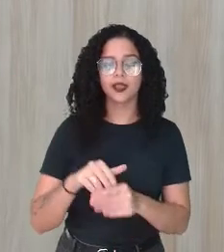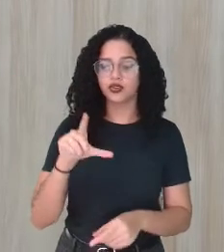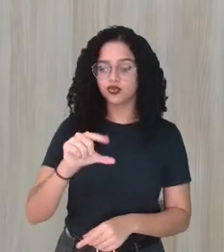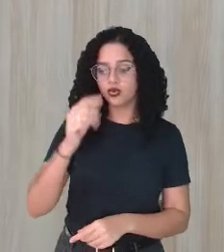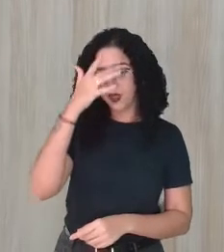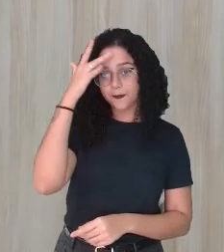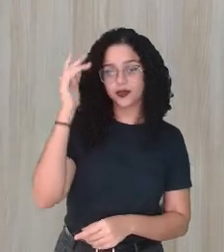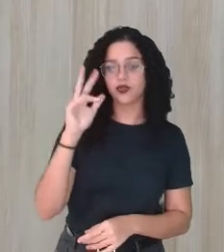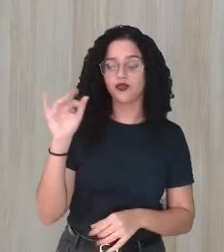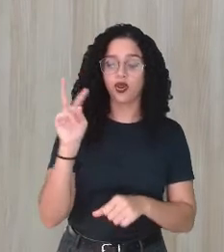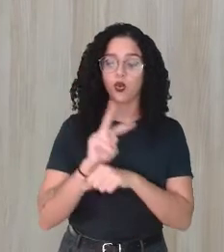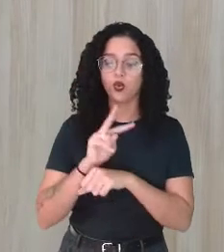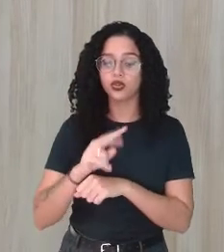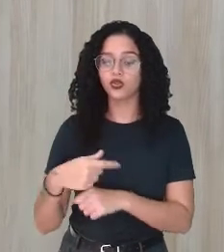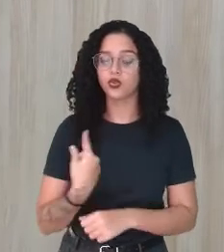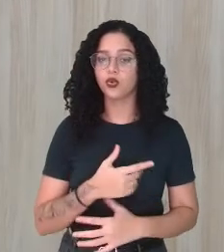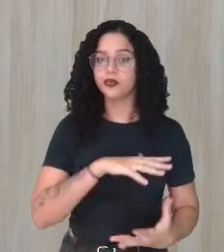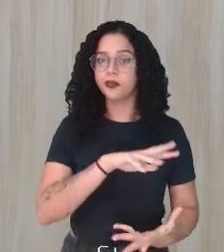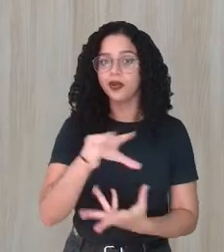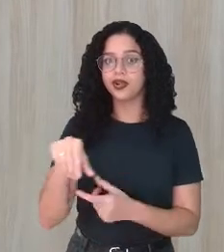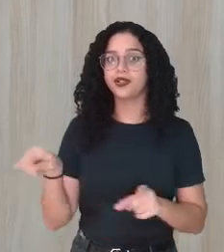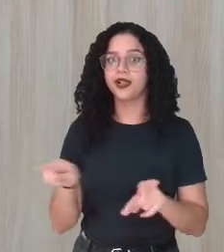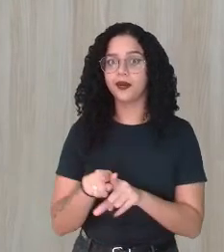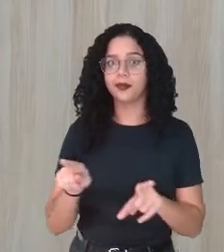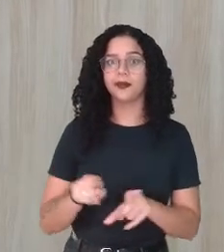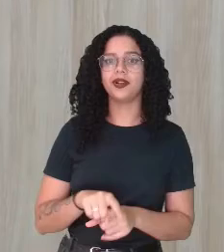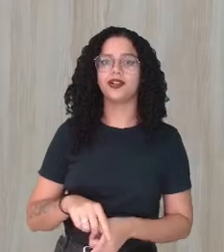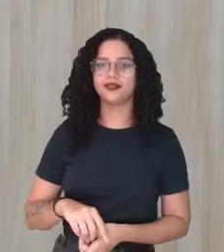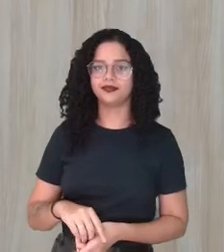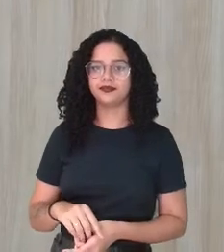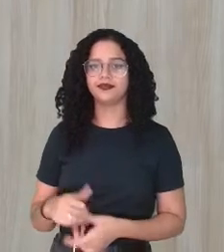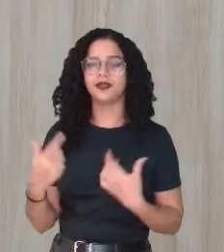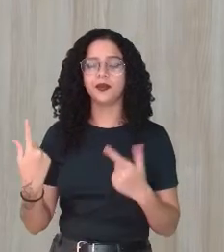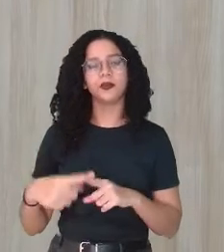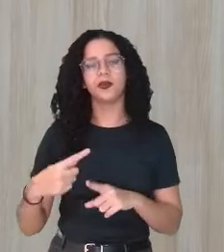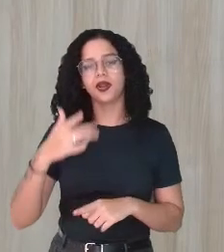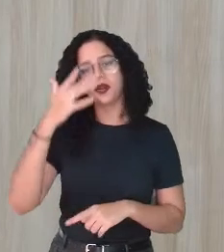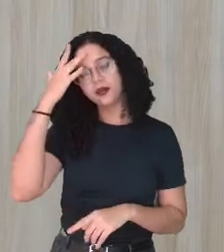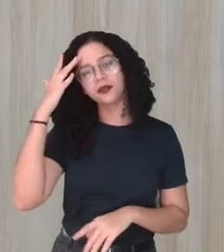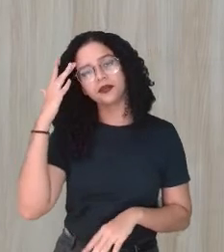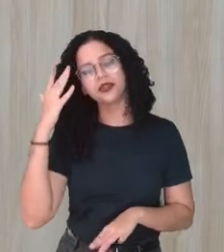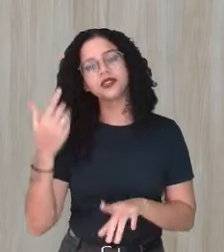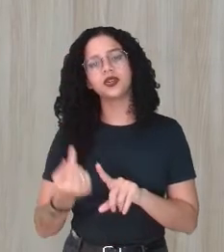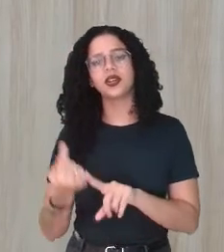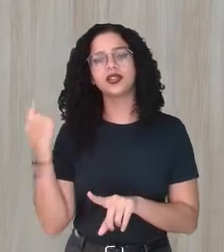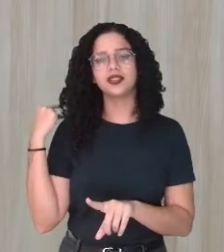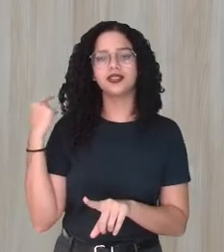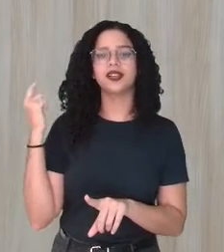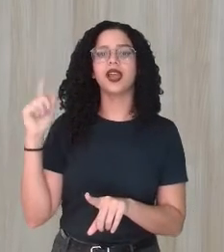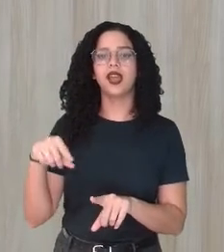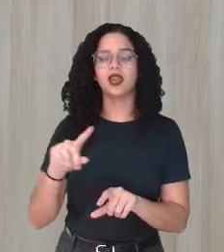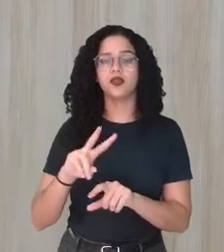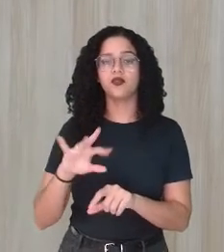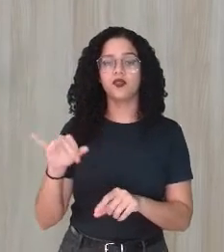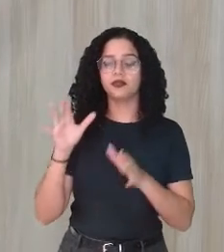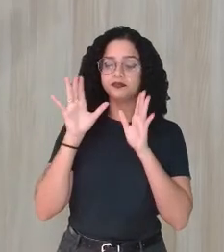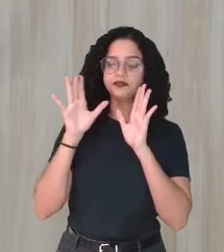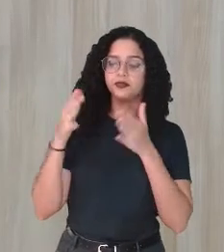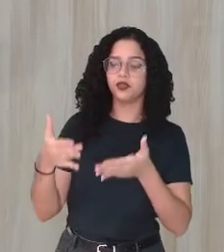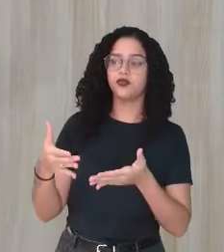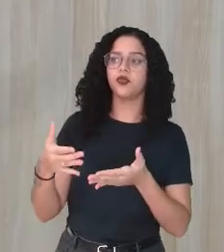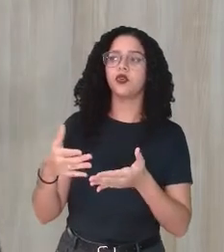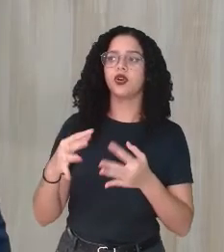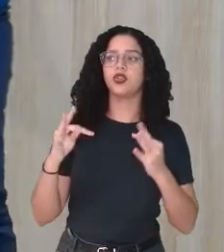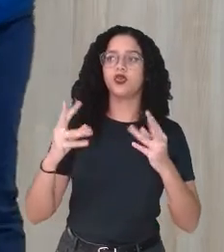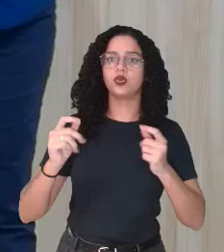pessoas que vão cuidar do nosso planeta também, tá? Porque essa galera que está lá é que vai direcionar aí todas